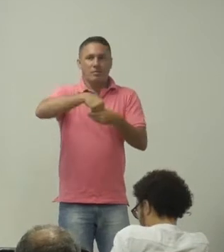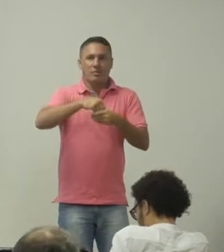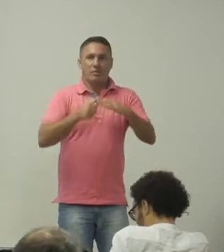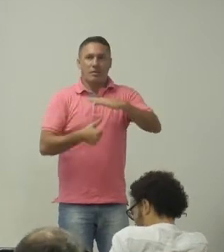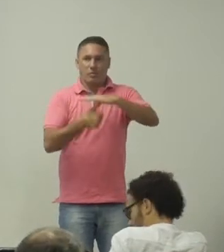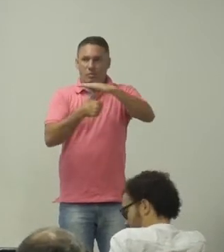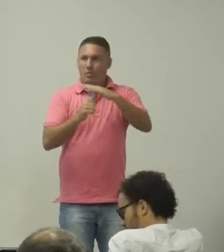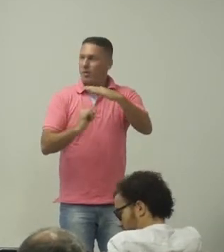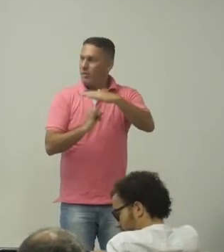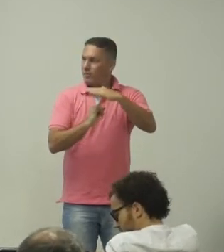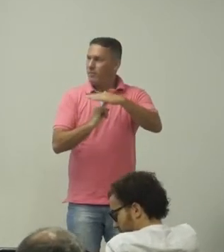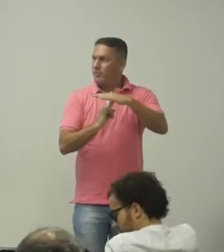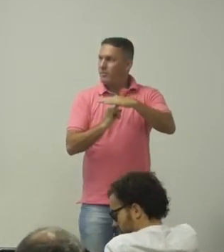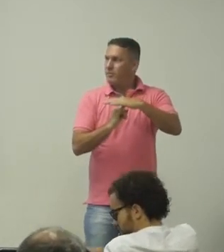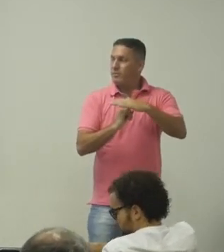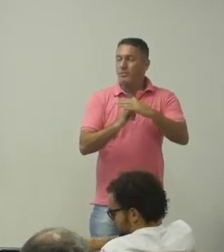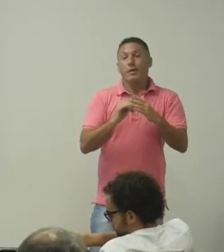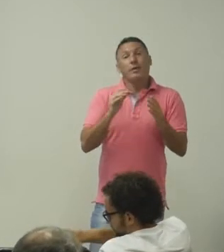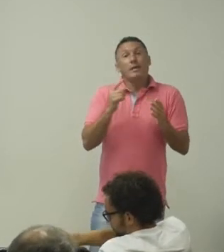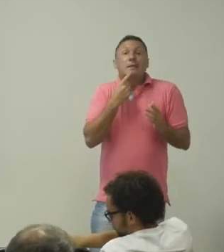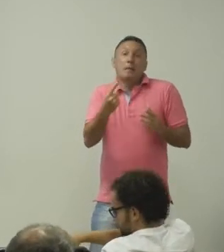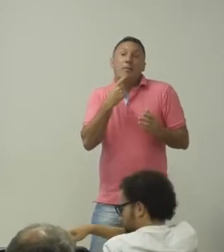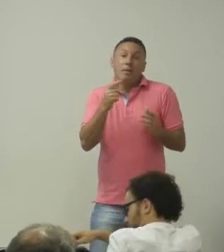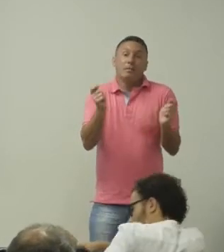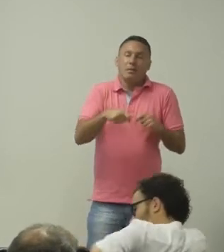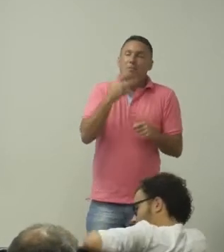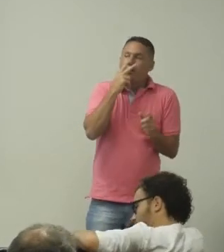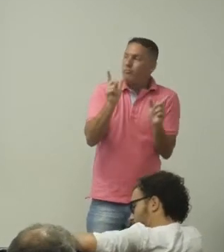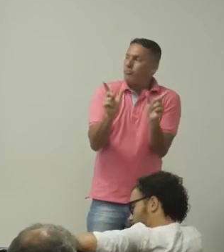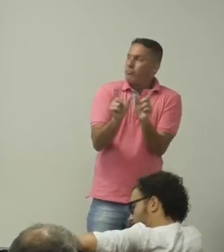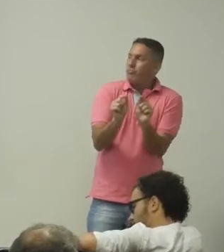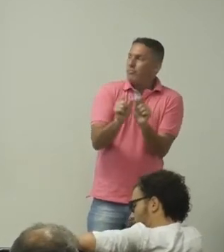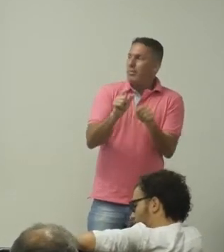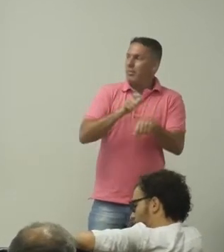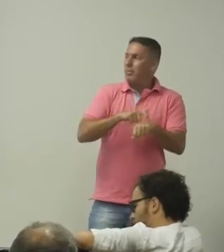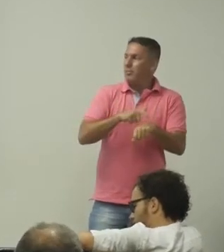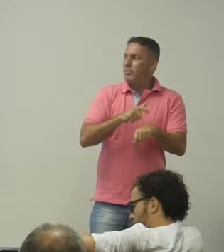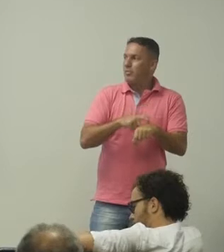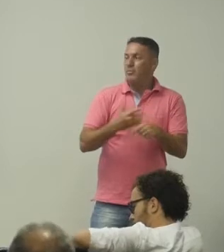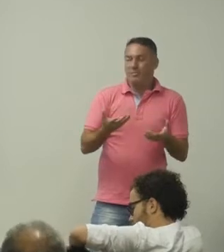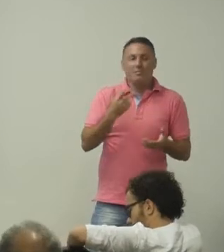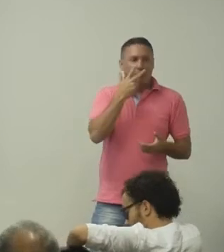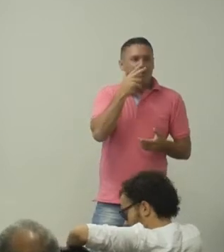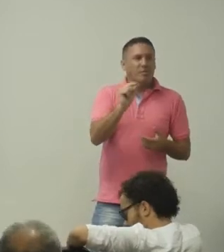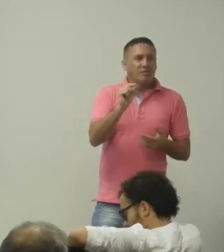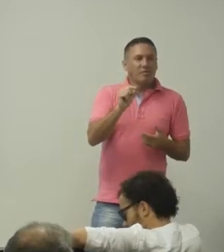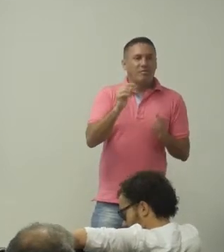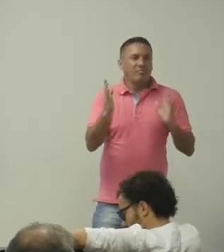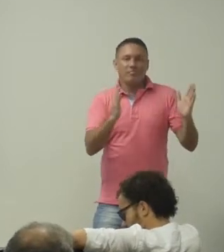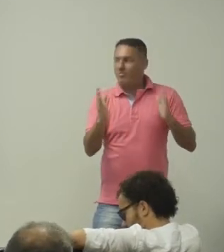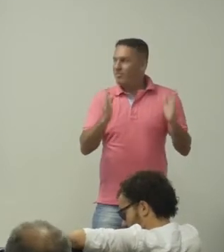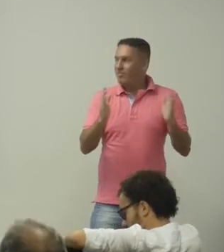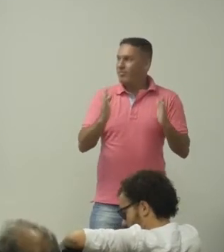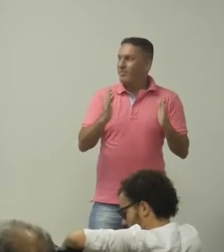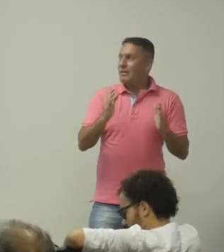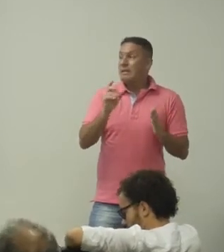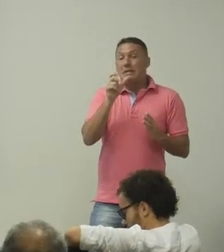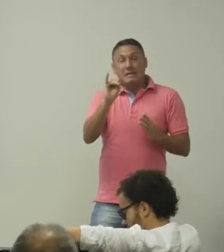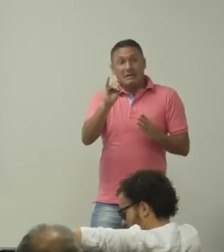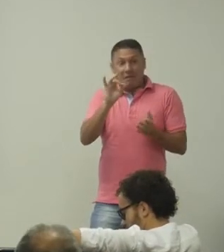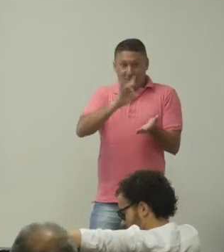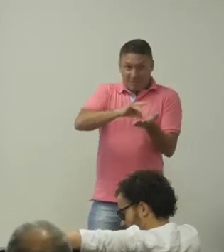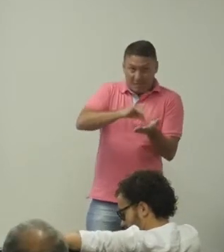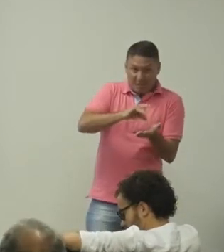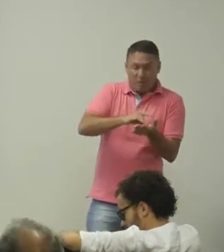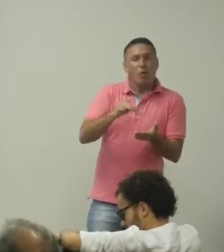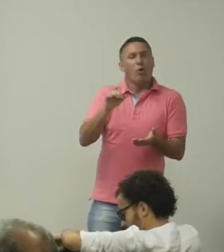nas semanas, a gente pode até reduzir um pouco, Cris? A gente diminui um pouco, Põe uns 10% a menos. Assim, ó, se isso não for